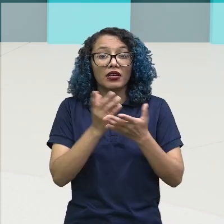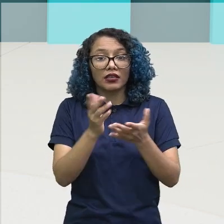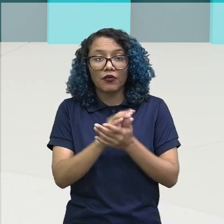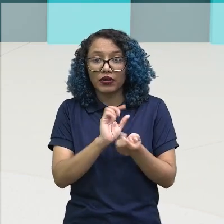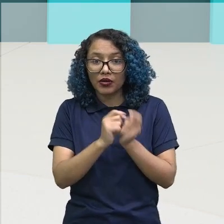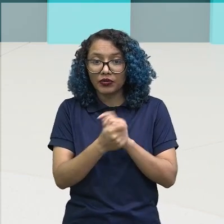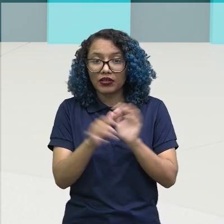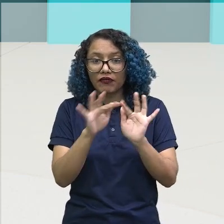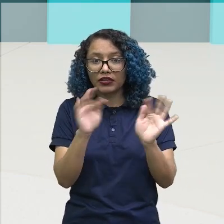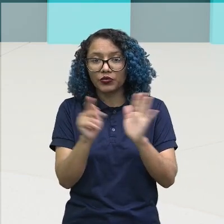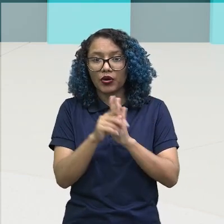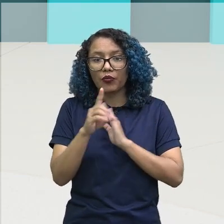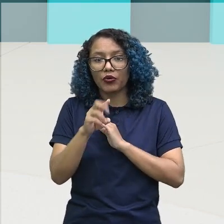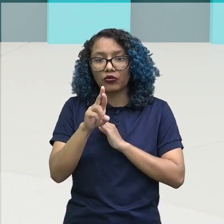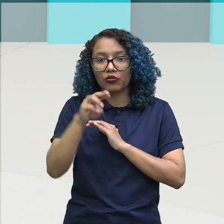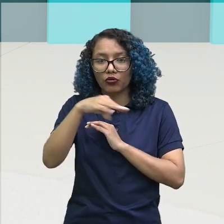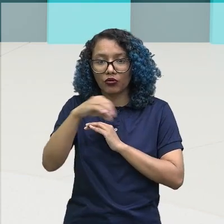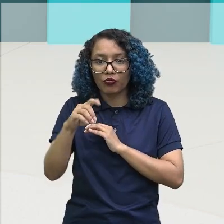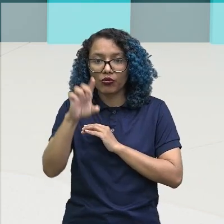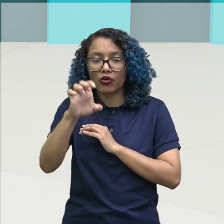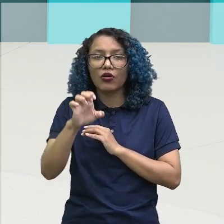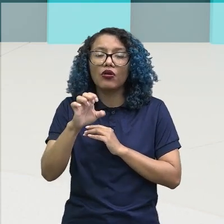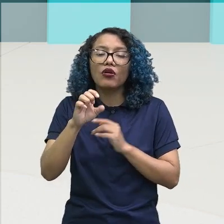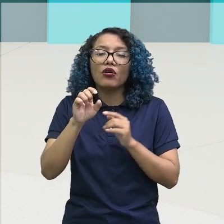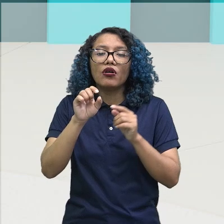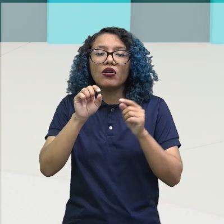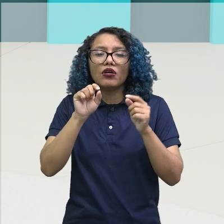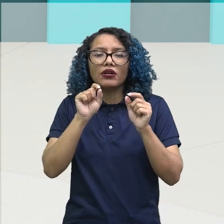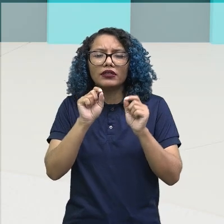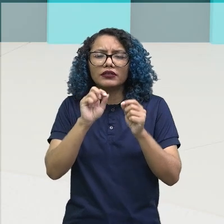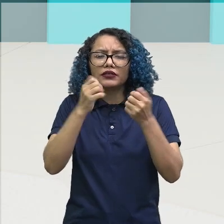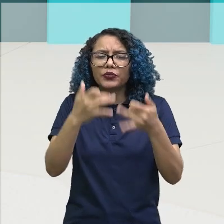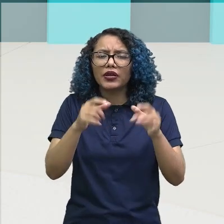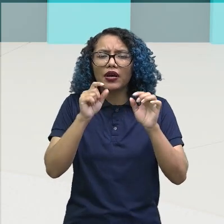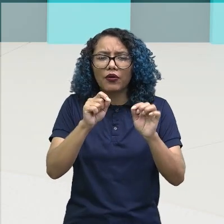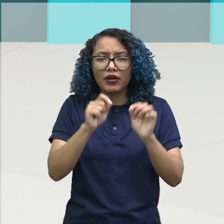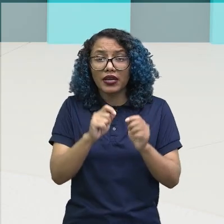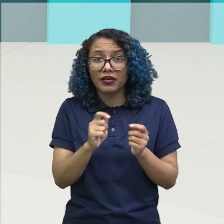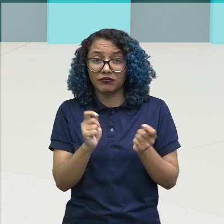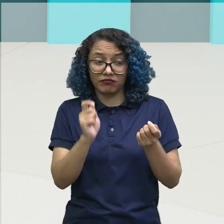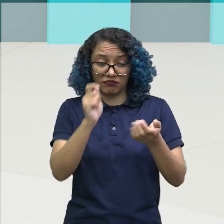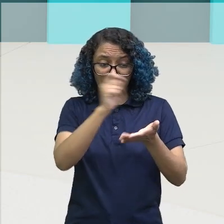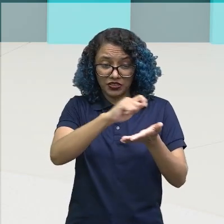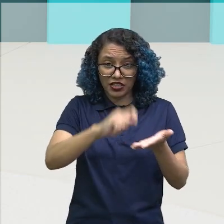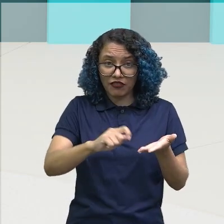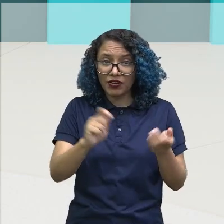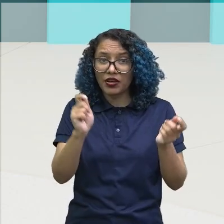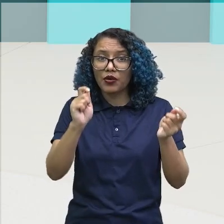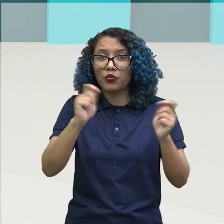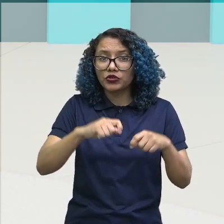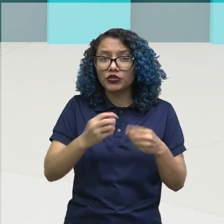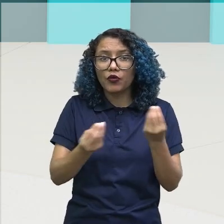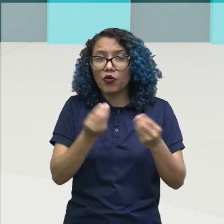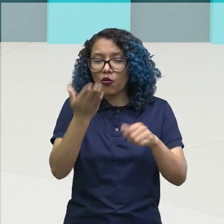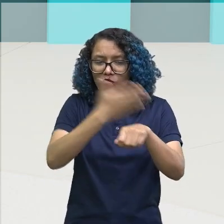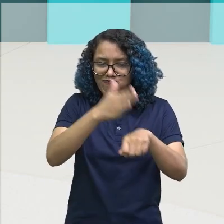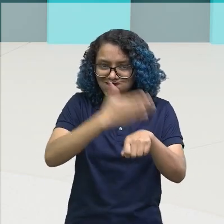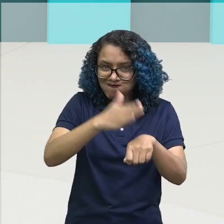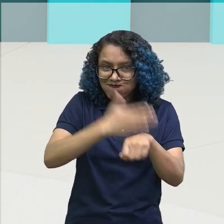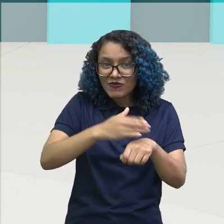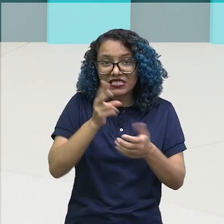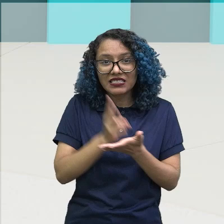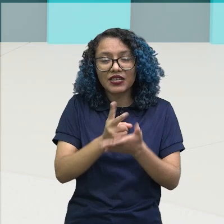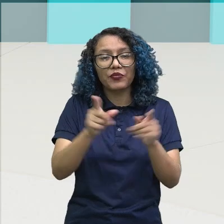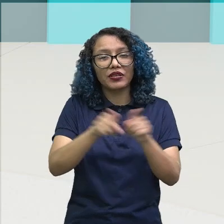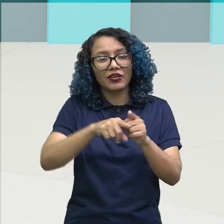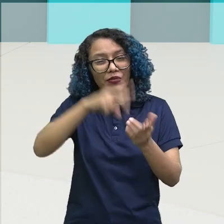Drummond, diria que escrever só se aprende escrevendo e lendo muito.